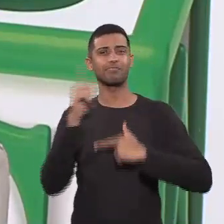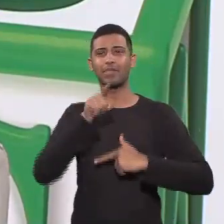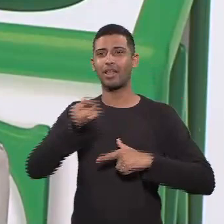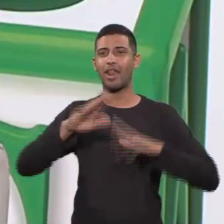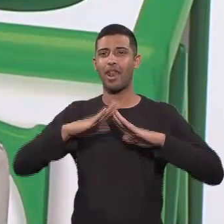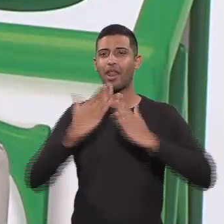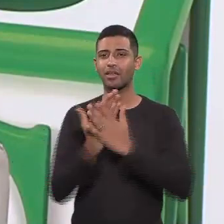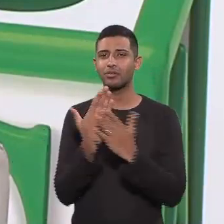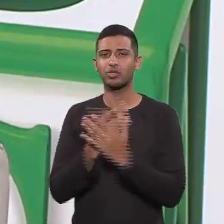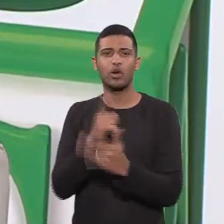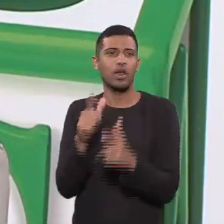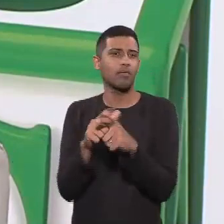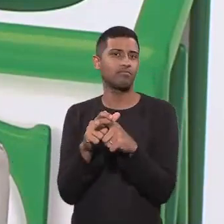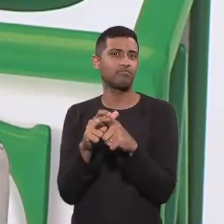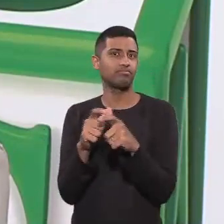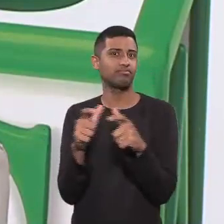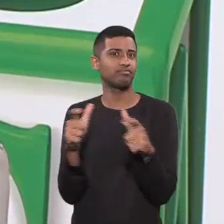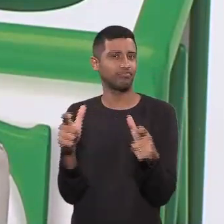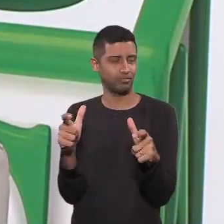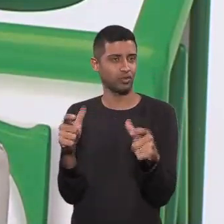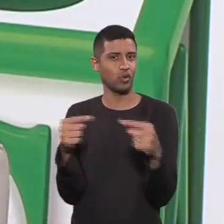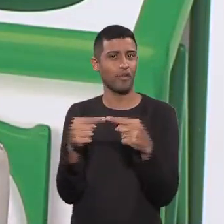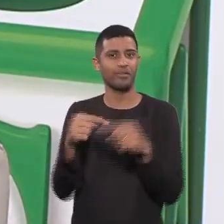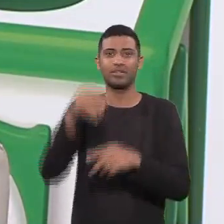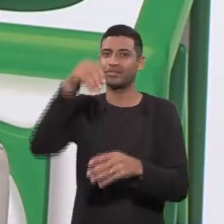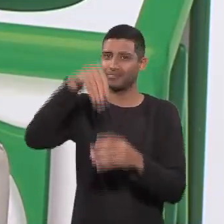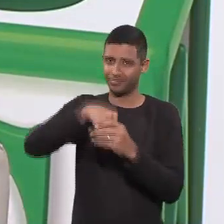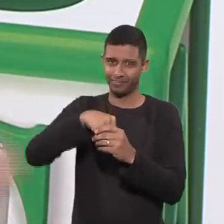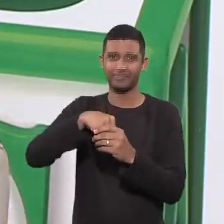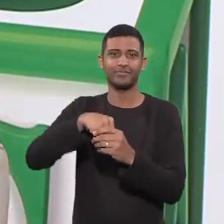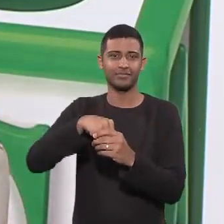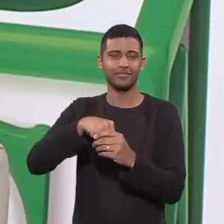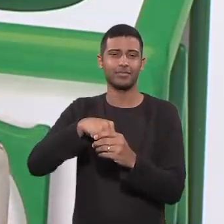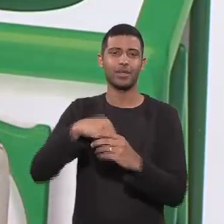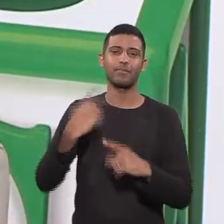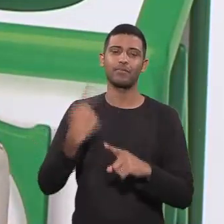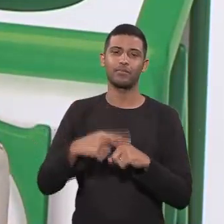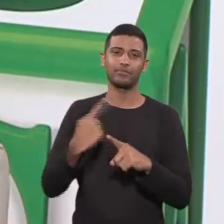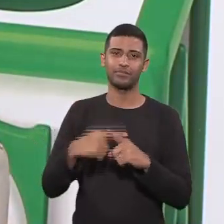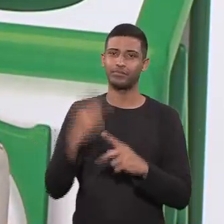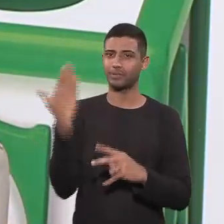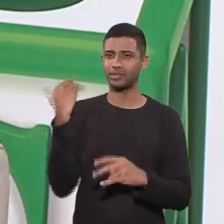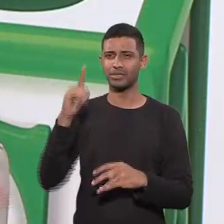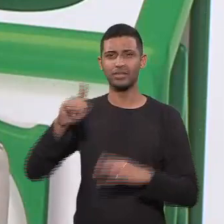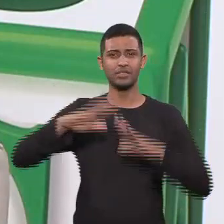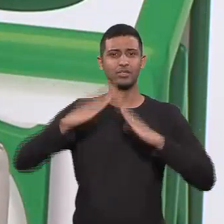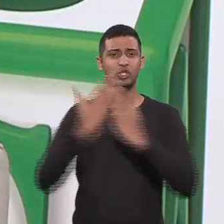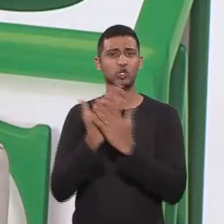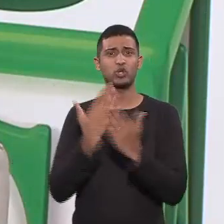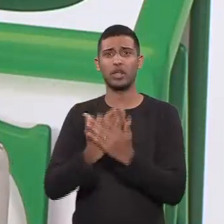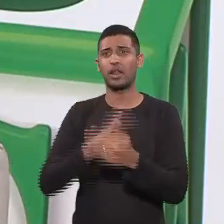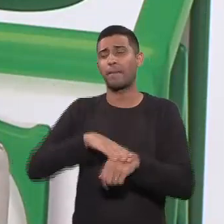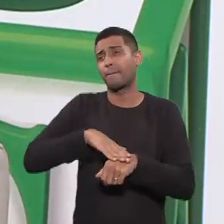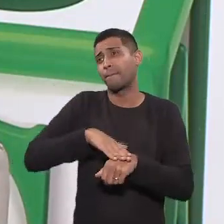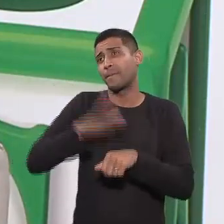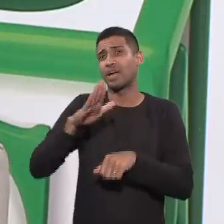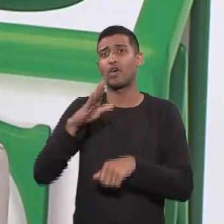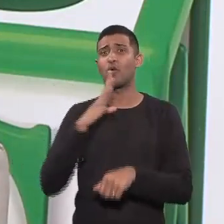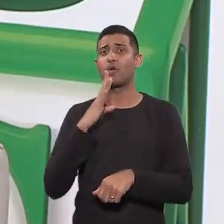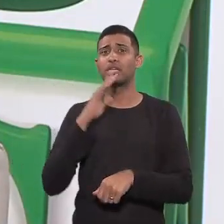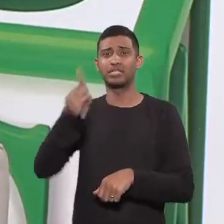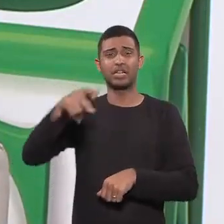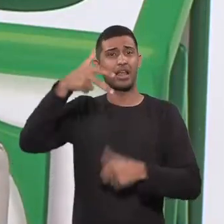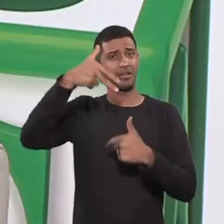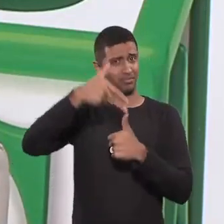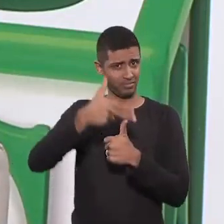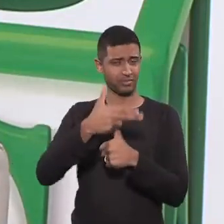com que essa escola se torne uma escola realmente inclusiva, já que ela era uma das maiores escolas da América Latina